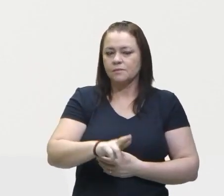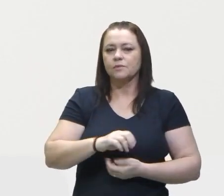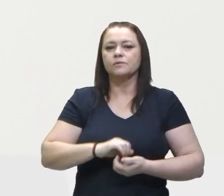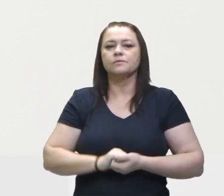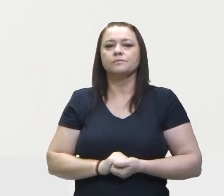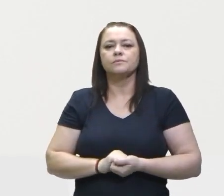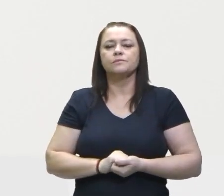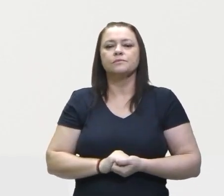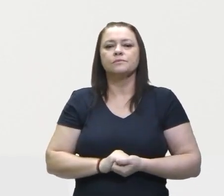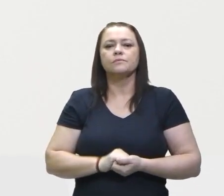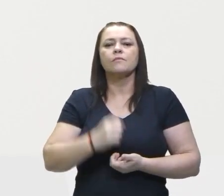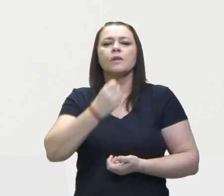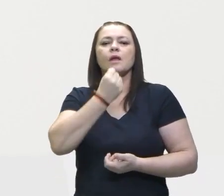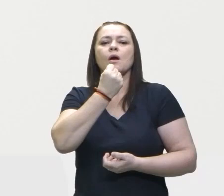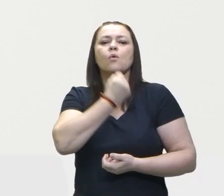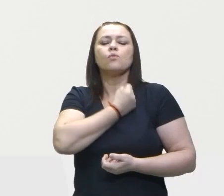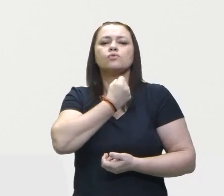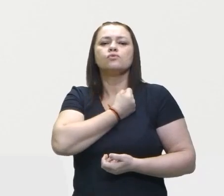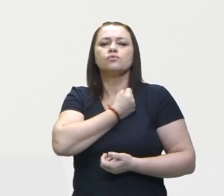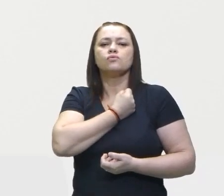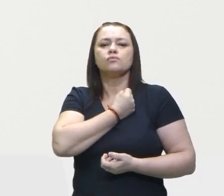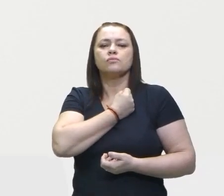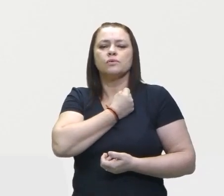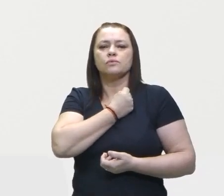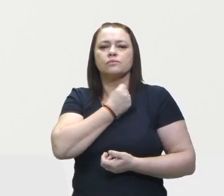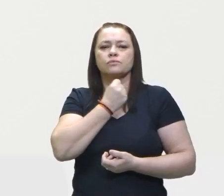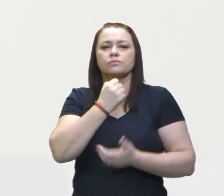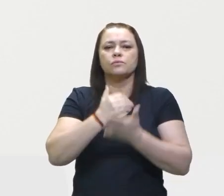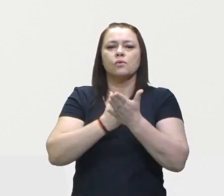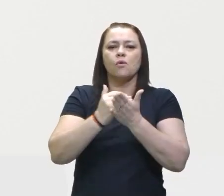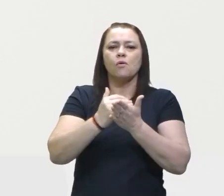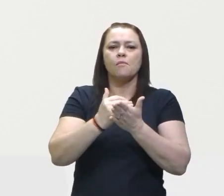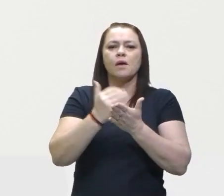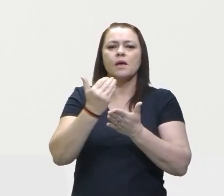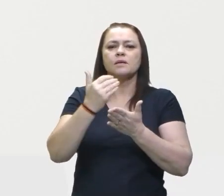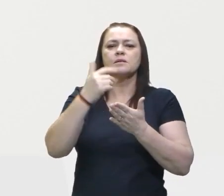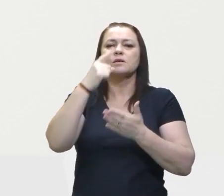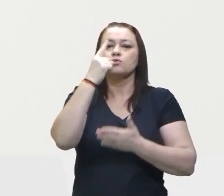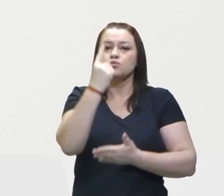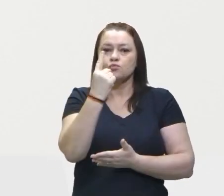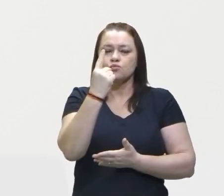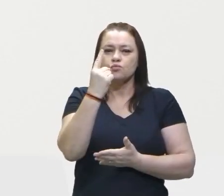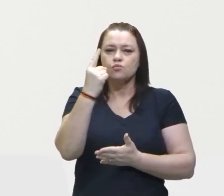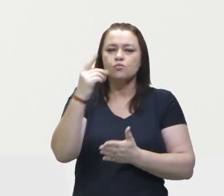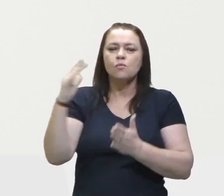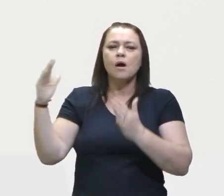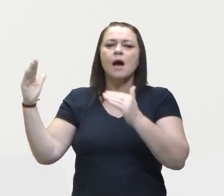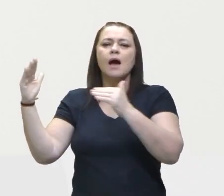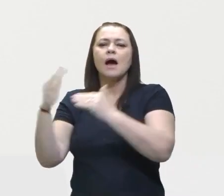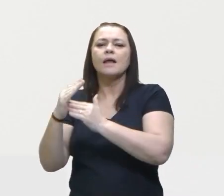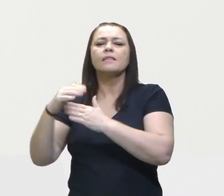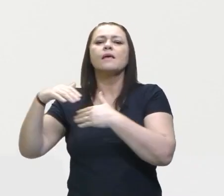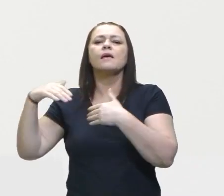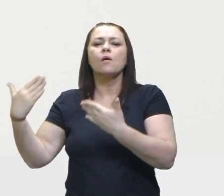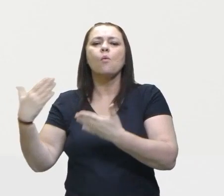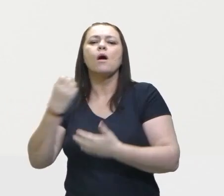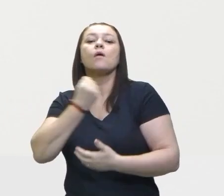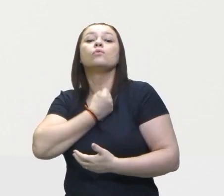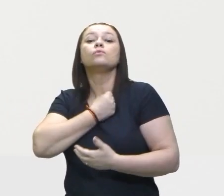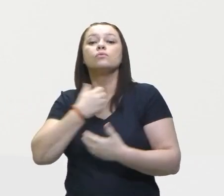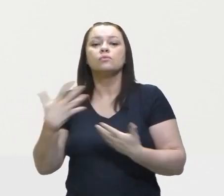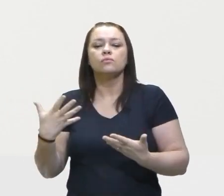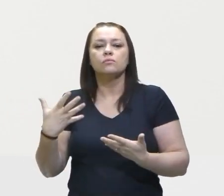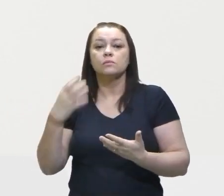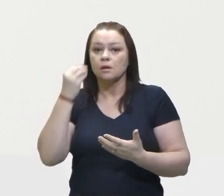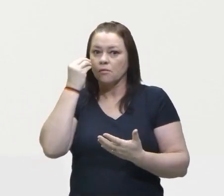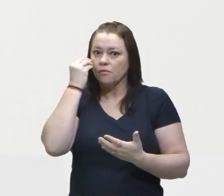Os números vão de 1 até que número? Olha essa primeira pergunta. Você vai ver do relógio